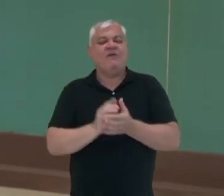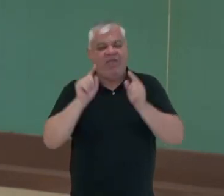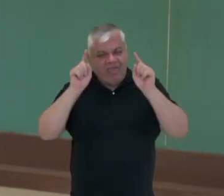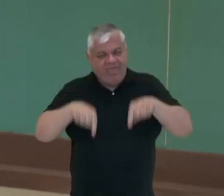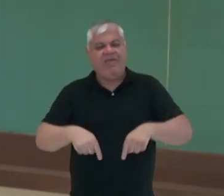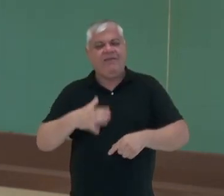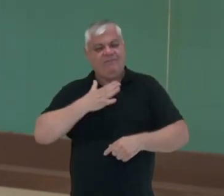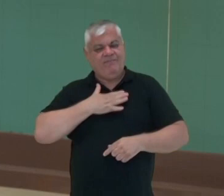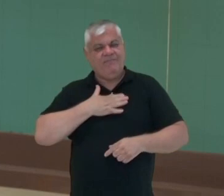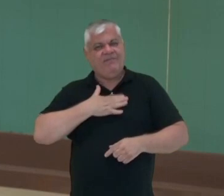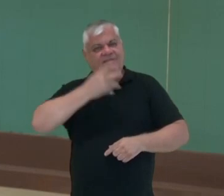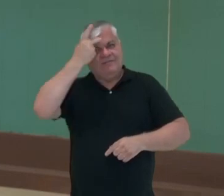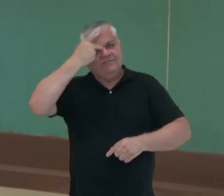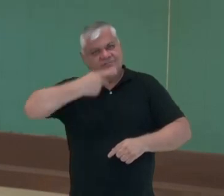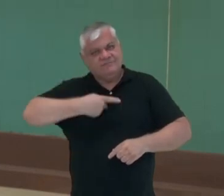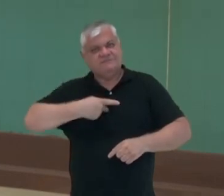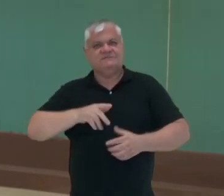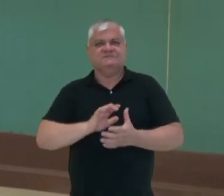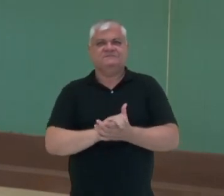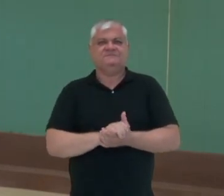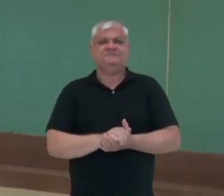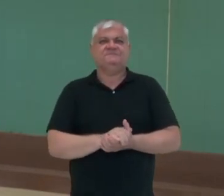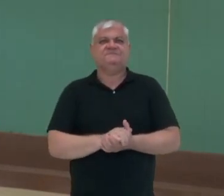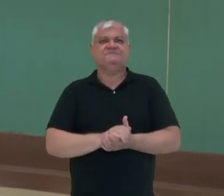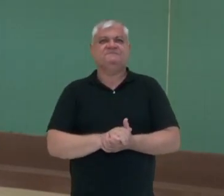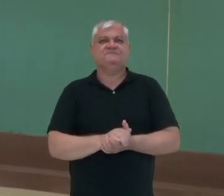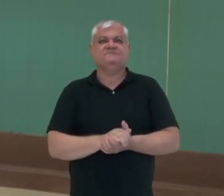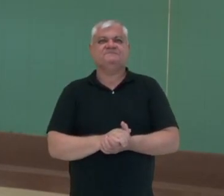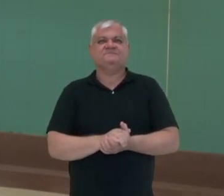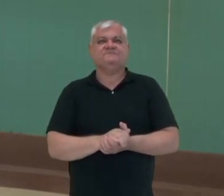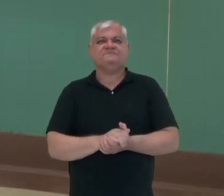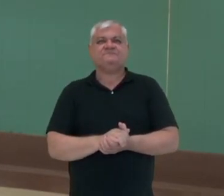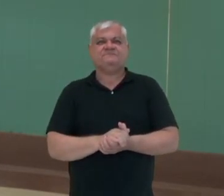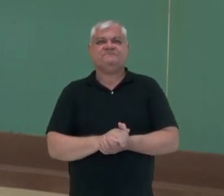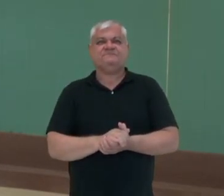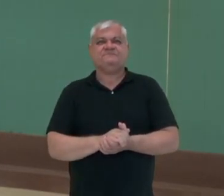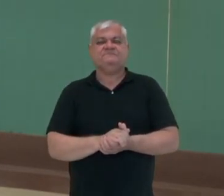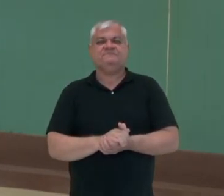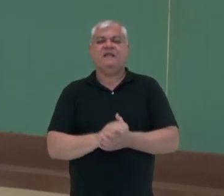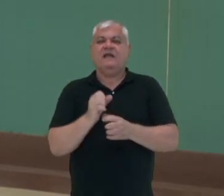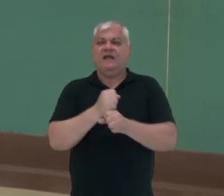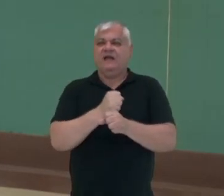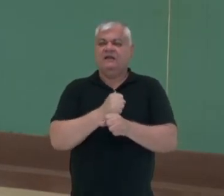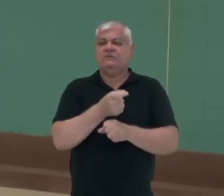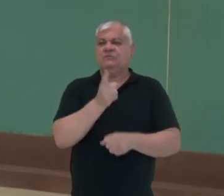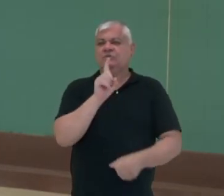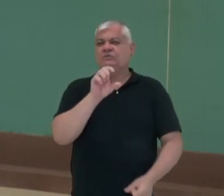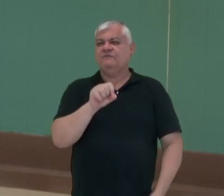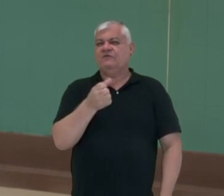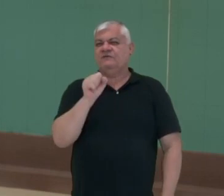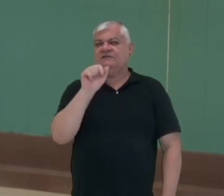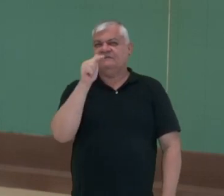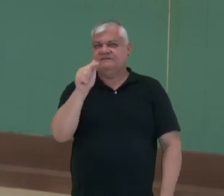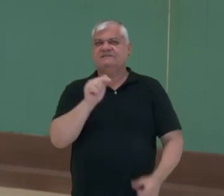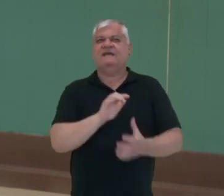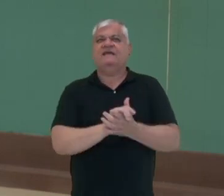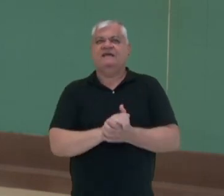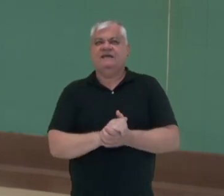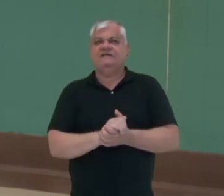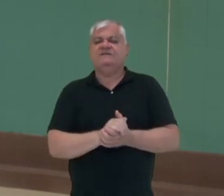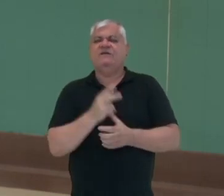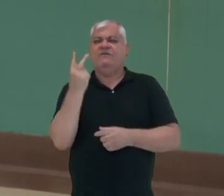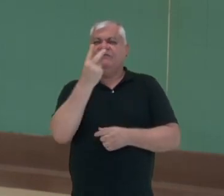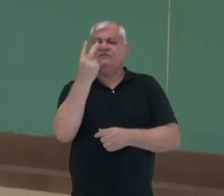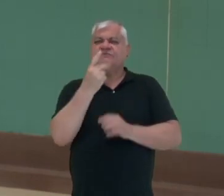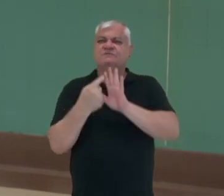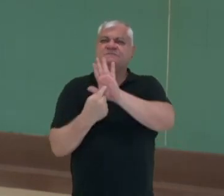pessoal dentro dessa apreciação dessa performance. E nós temos 81 e 87, durante todo esse tempo, foram 22 sessões de 8 horas e